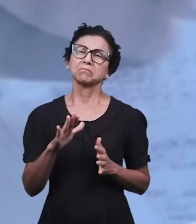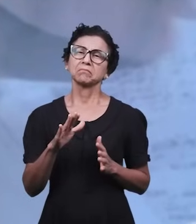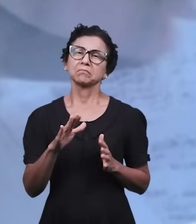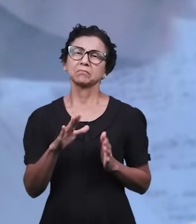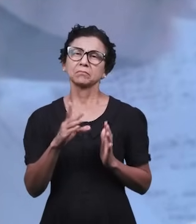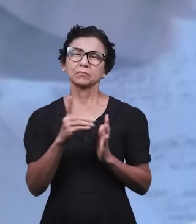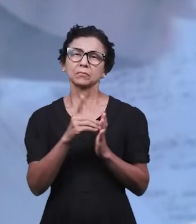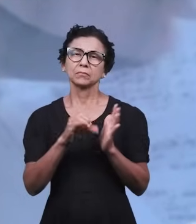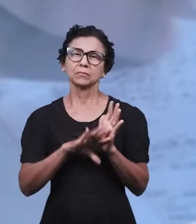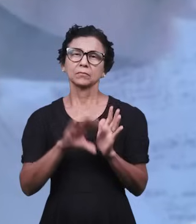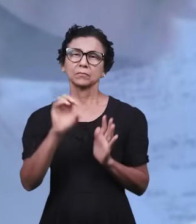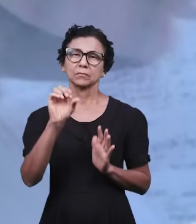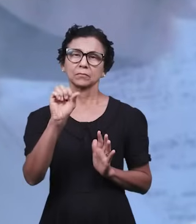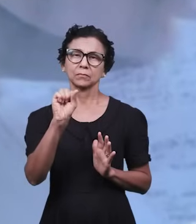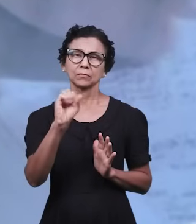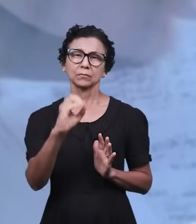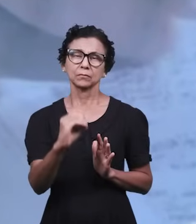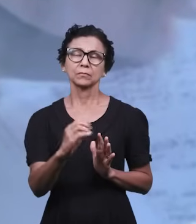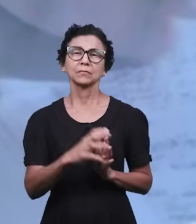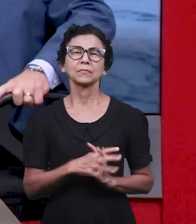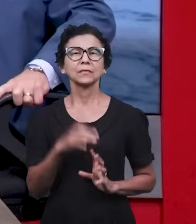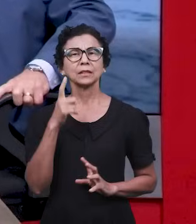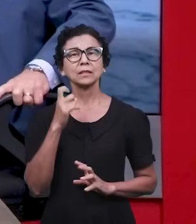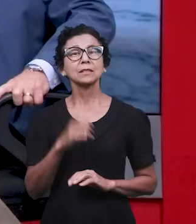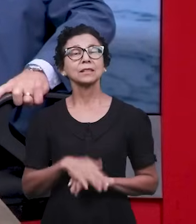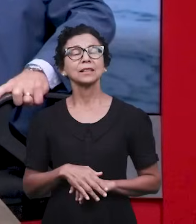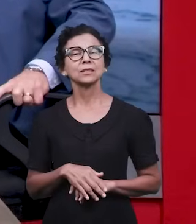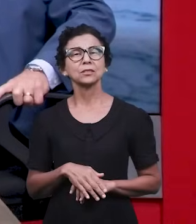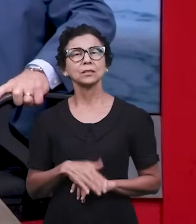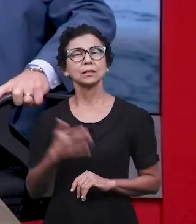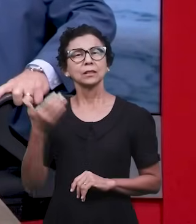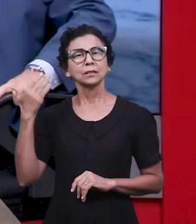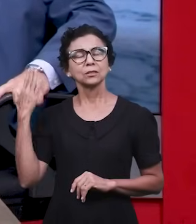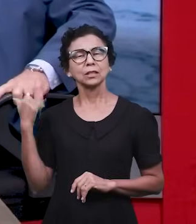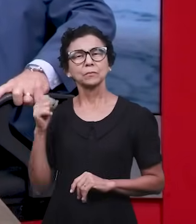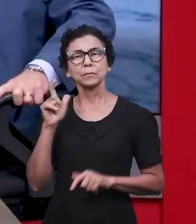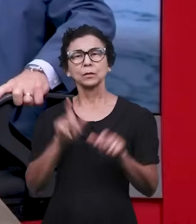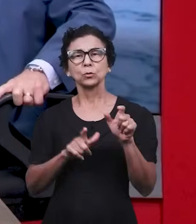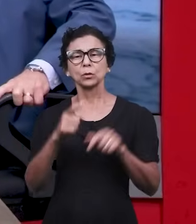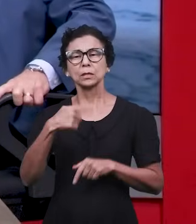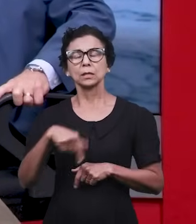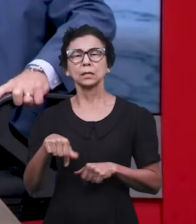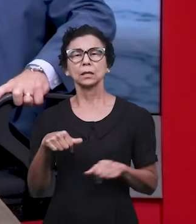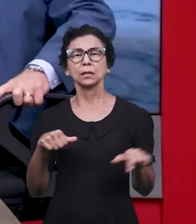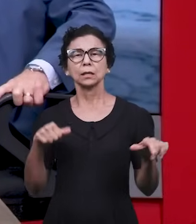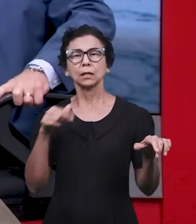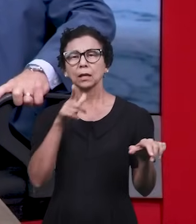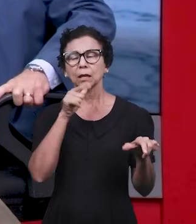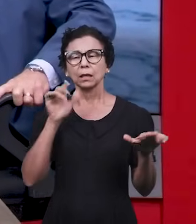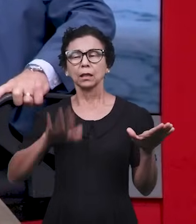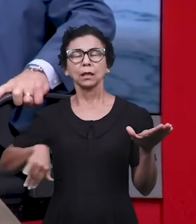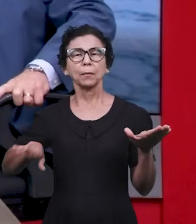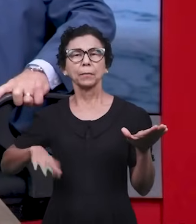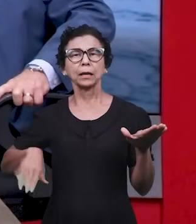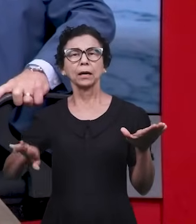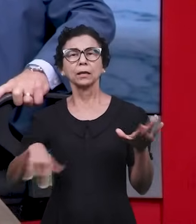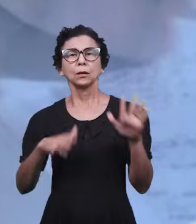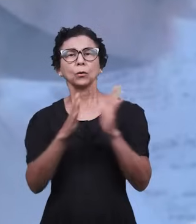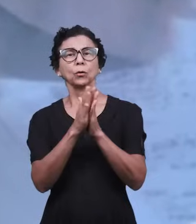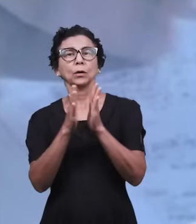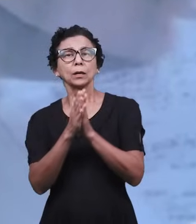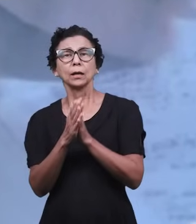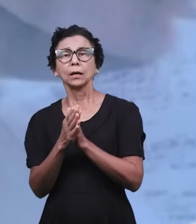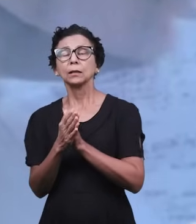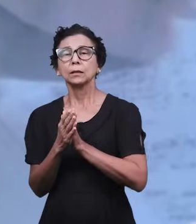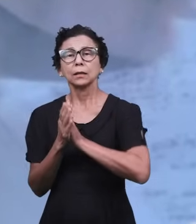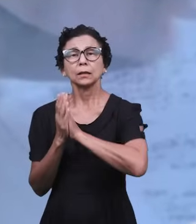despertamento, as pessoas, interessante, as pessoas naquela época iam para as praias orar, iam para todo quanto é lugar, monte, e ficavam as pessoas naquele despertar extraordinário ali, buscando a